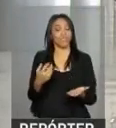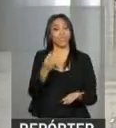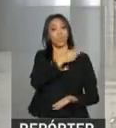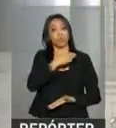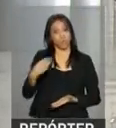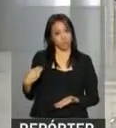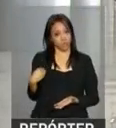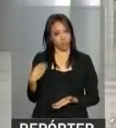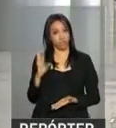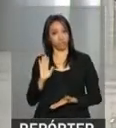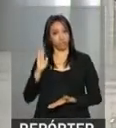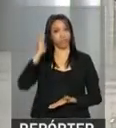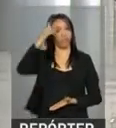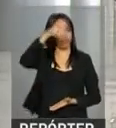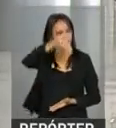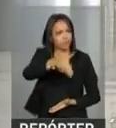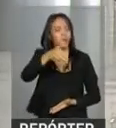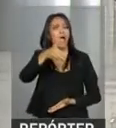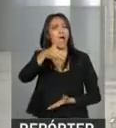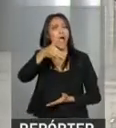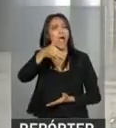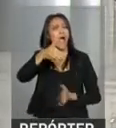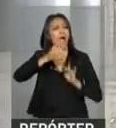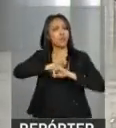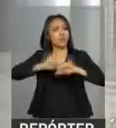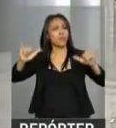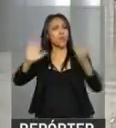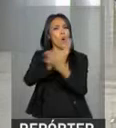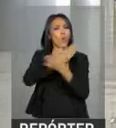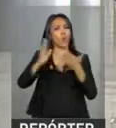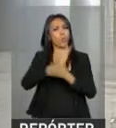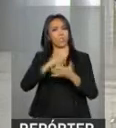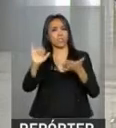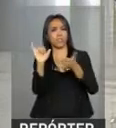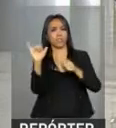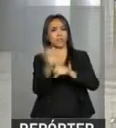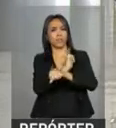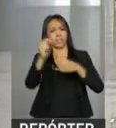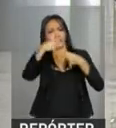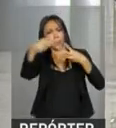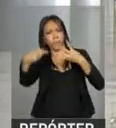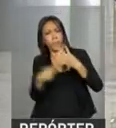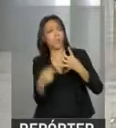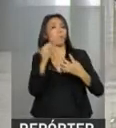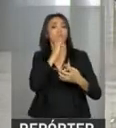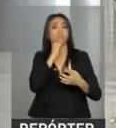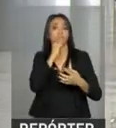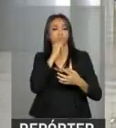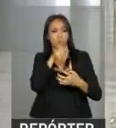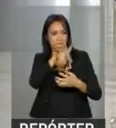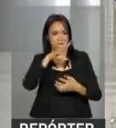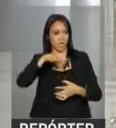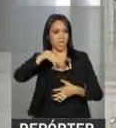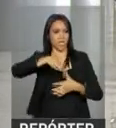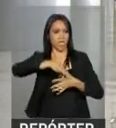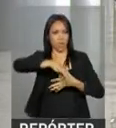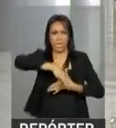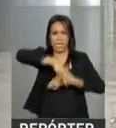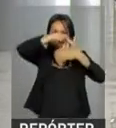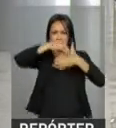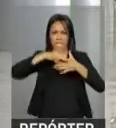durante essa visita, né, o ministro anunciou algumas medidas, como, por exemplo, a transferência de líderes da rebelião do